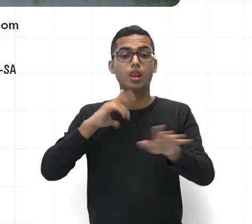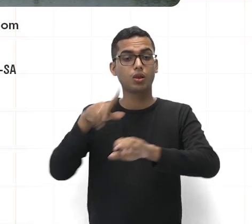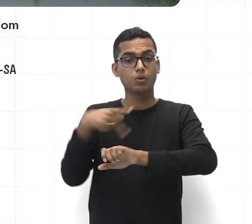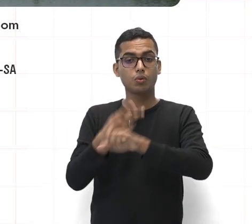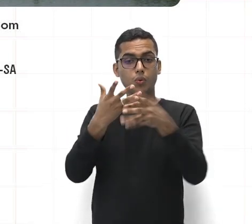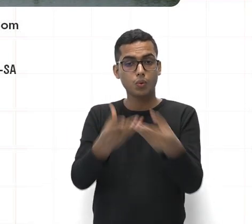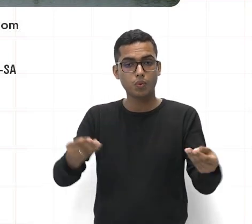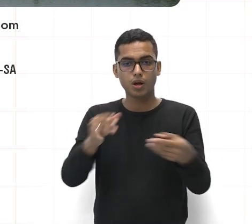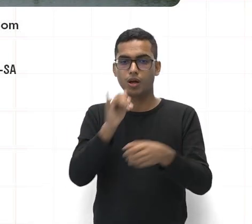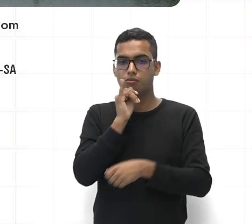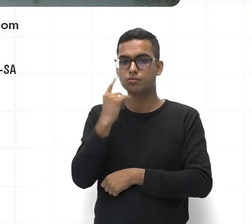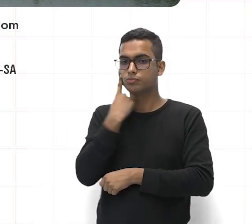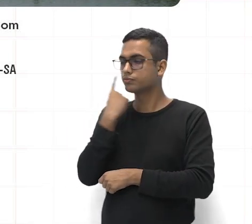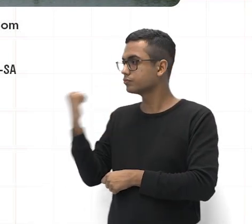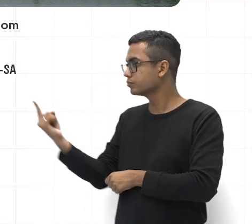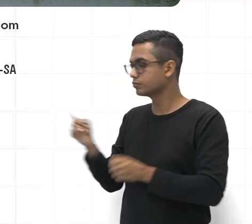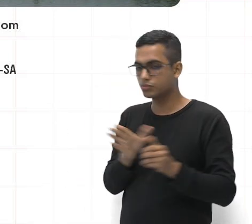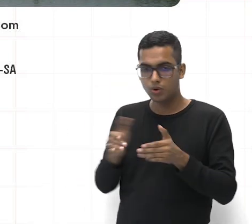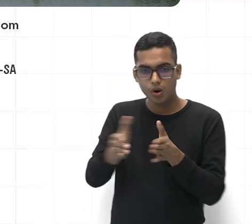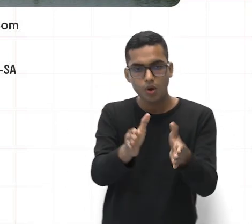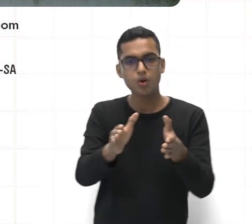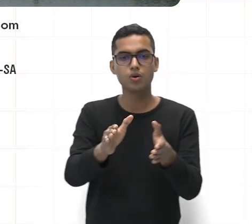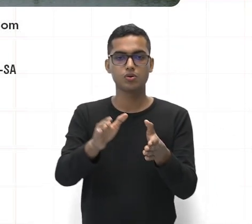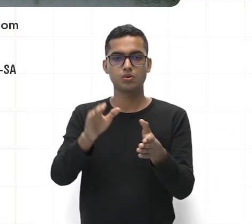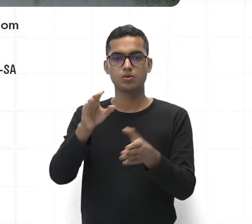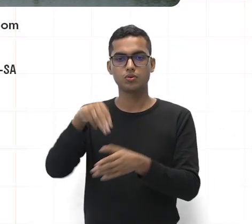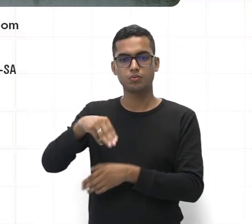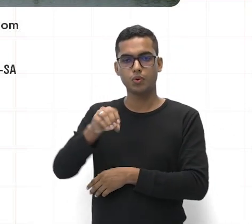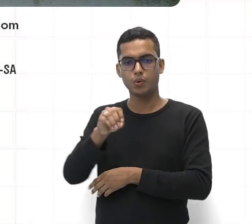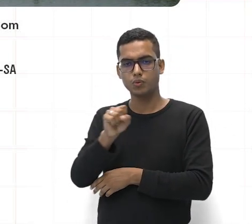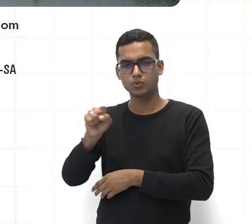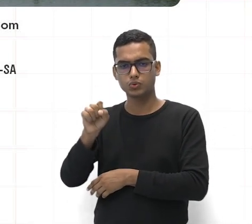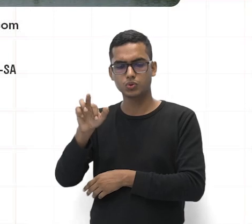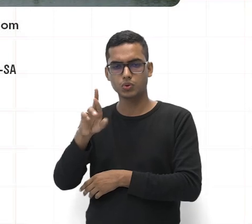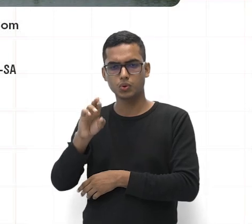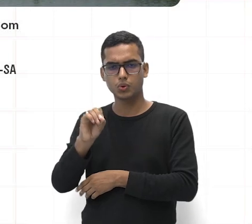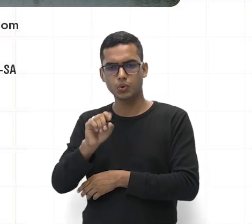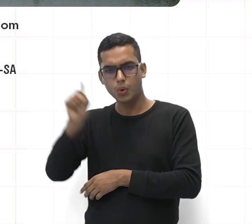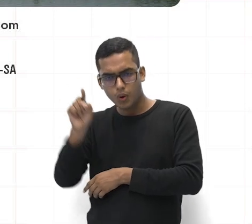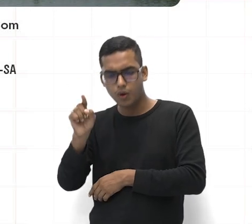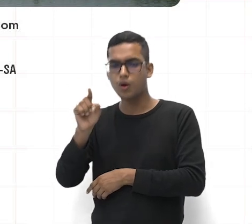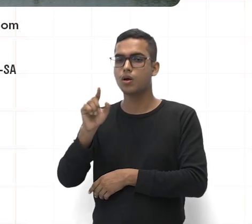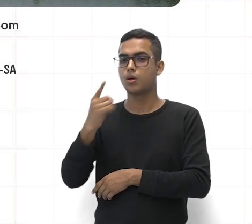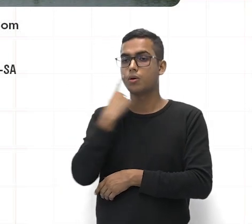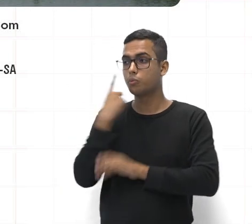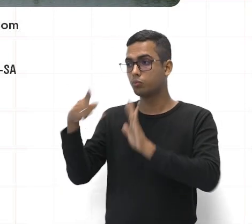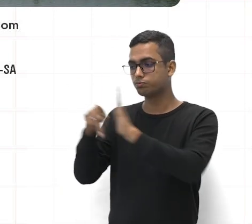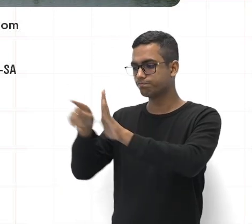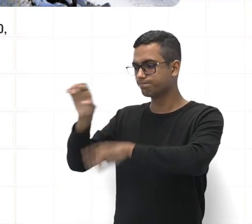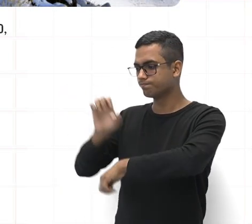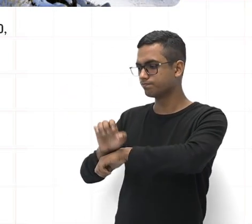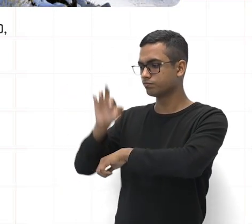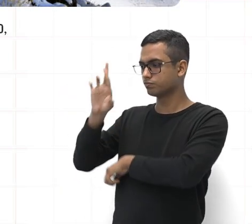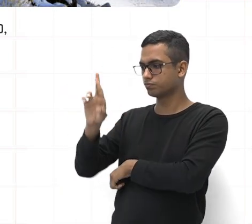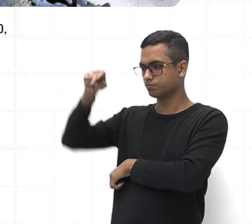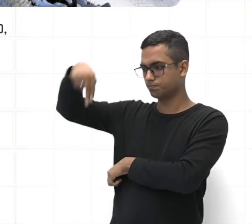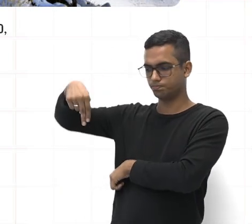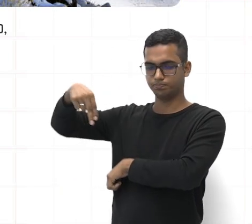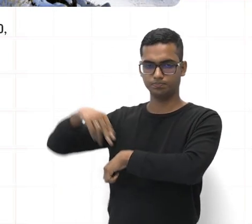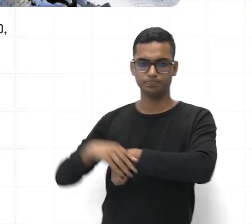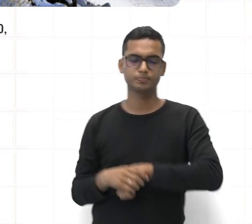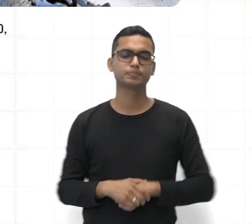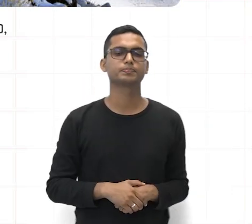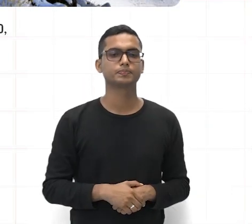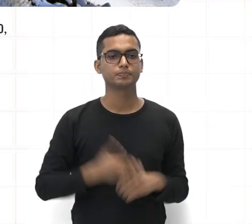rio Mossoró, lá no estado do Rio Grande do Norte. A variação do volume de água dos rios, ou